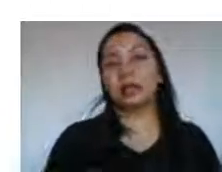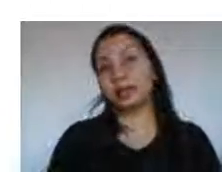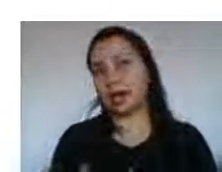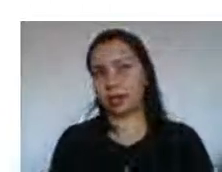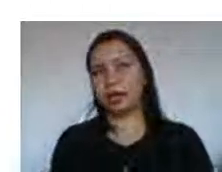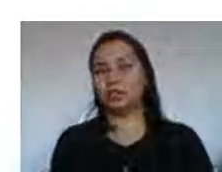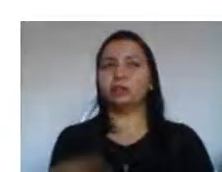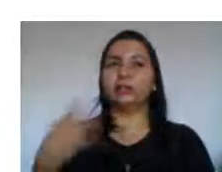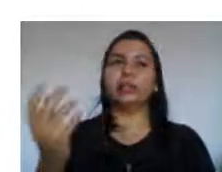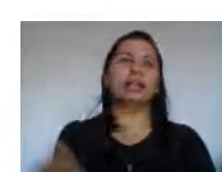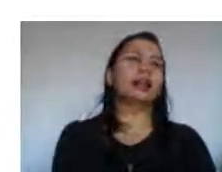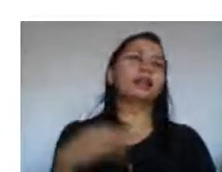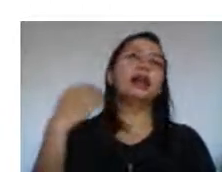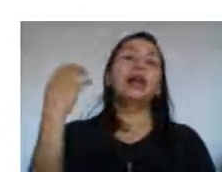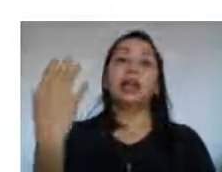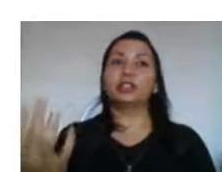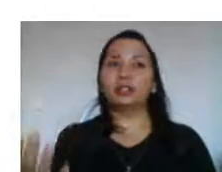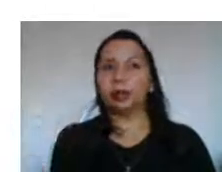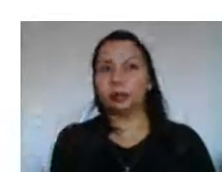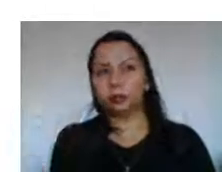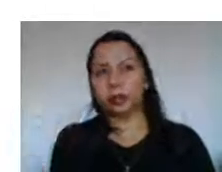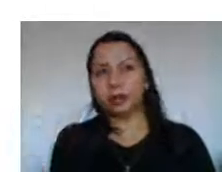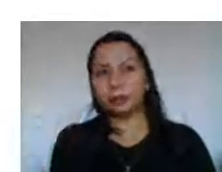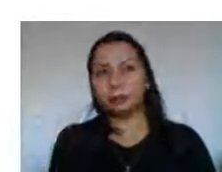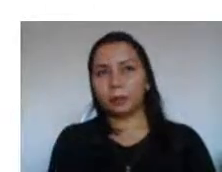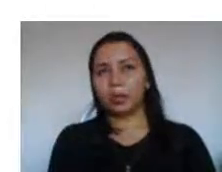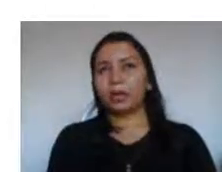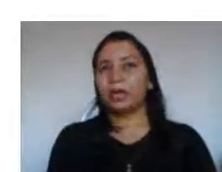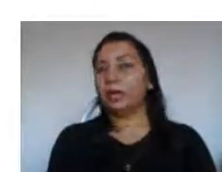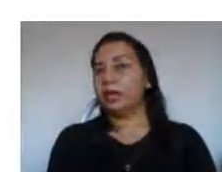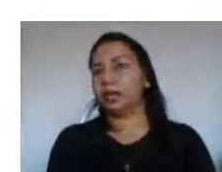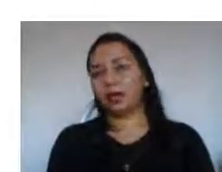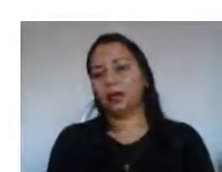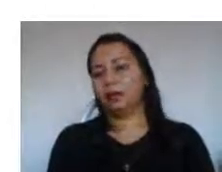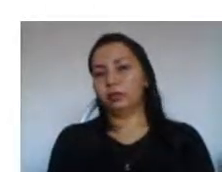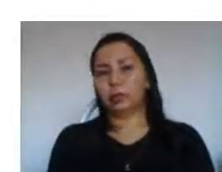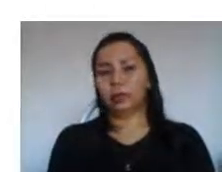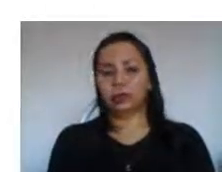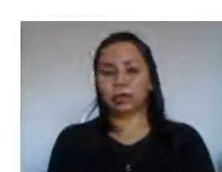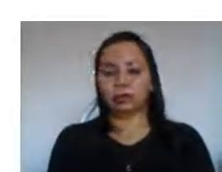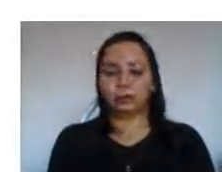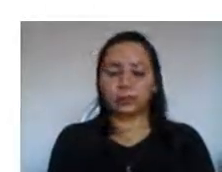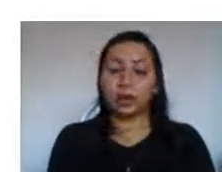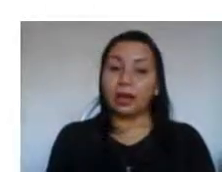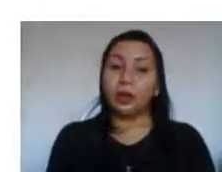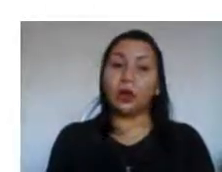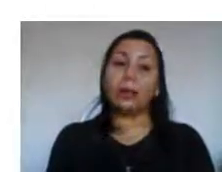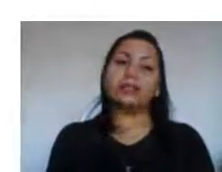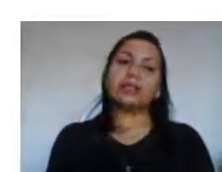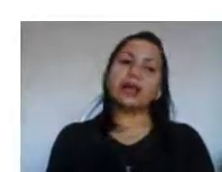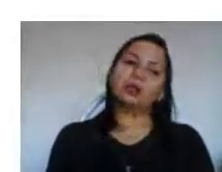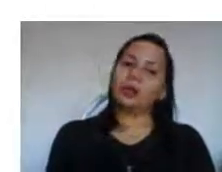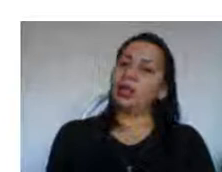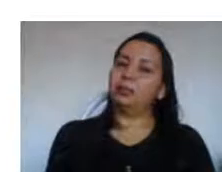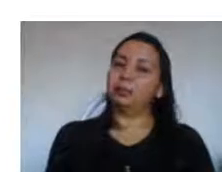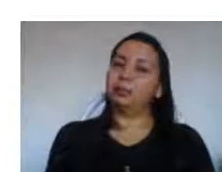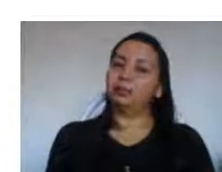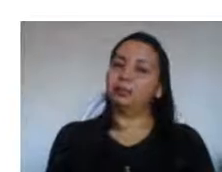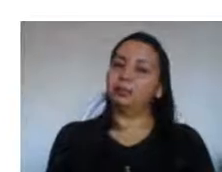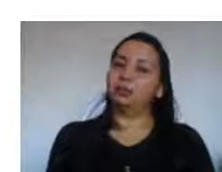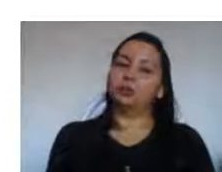uma certa área que ela já foi degradada, ela já foi perturbada e ela foi abandonada. Com o passar do